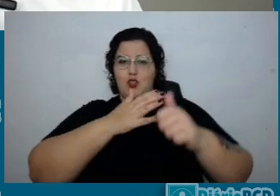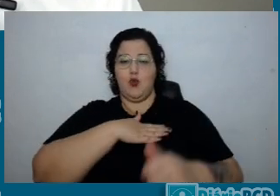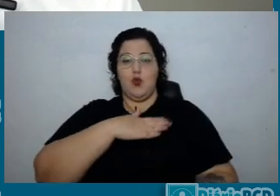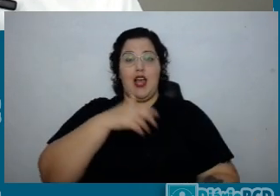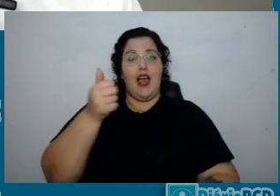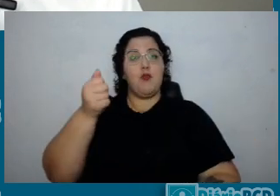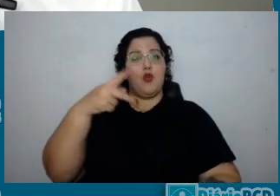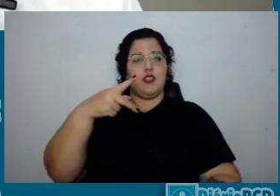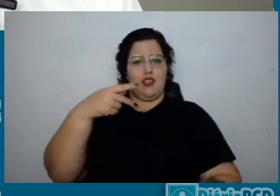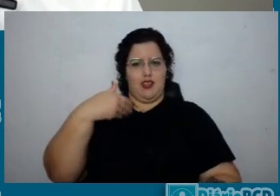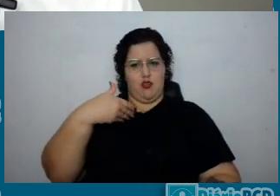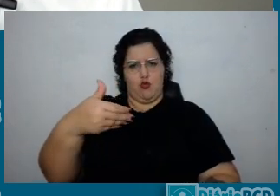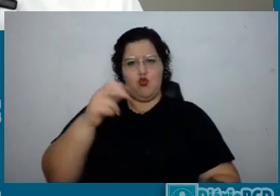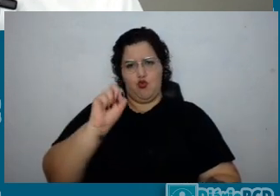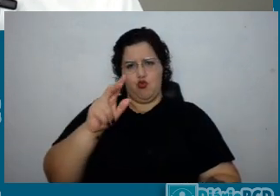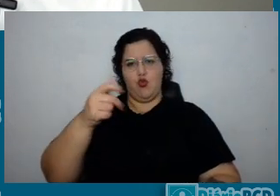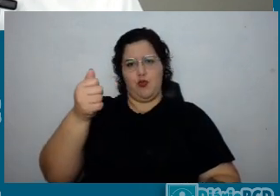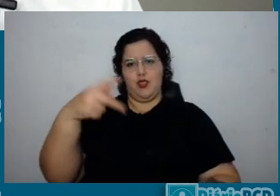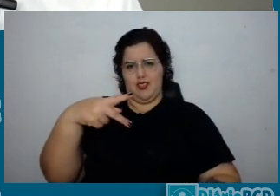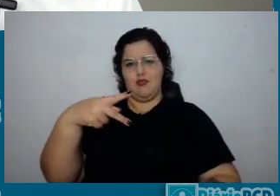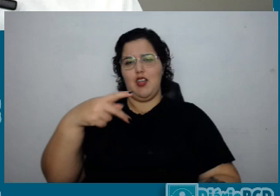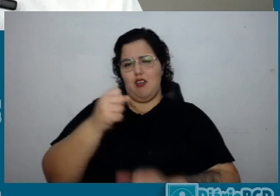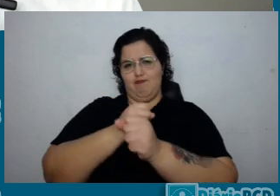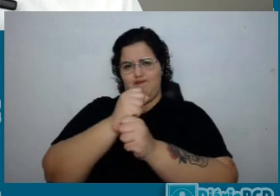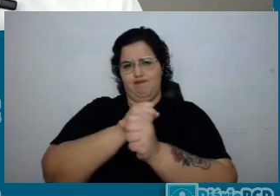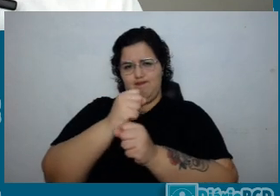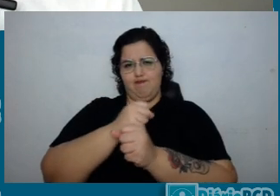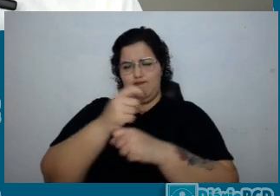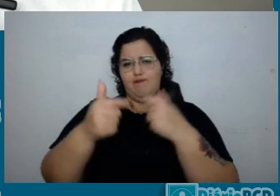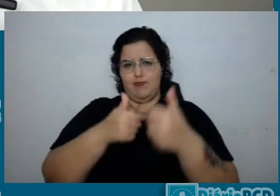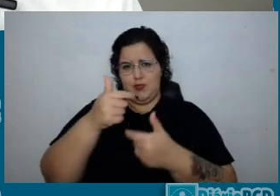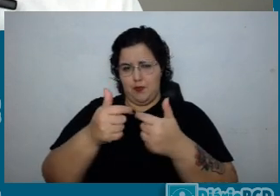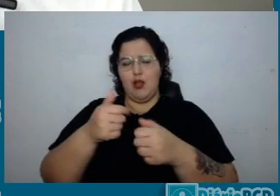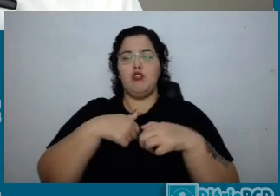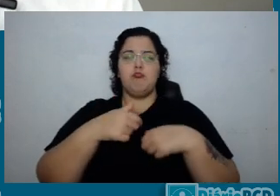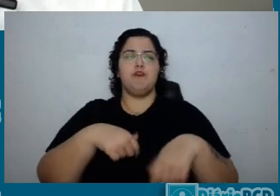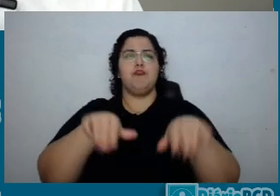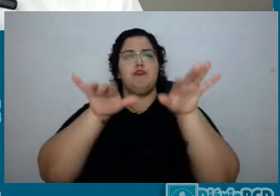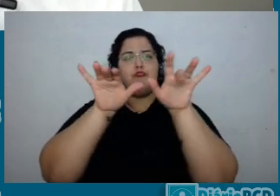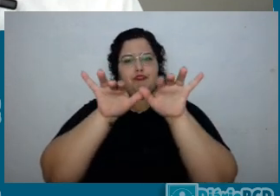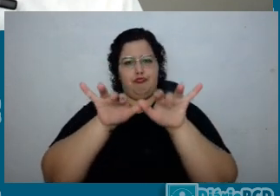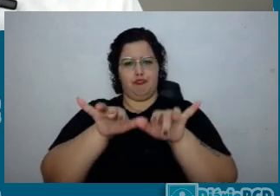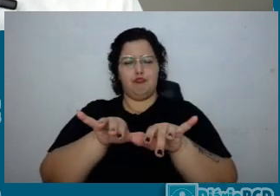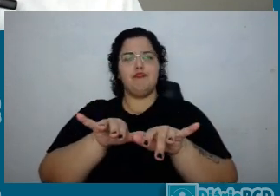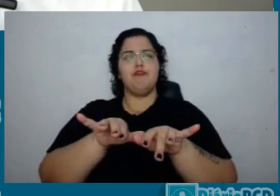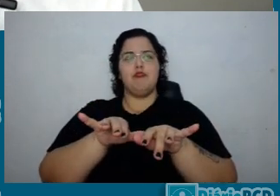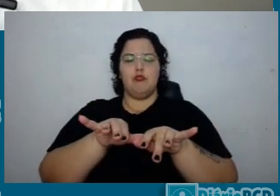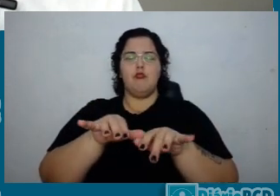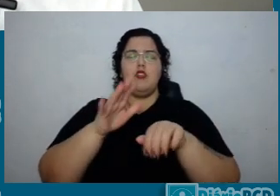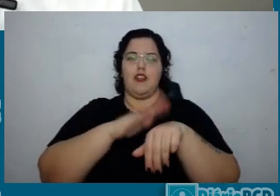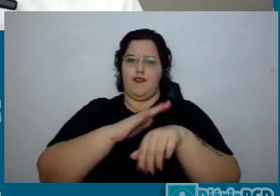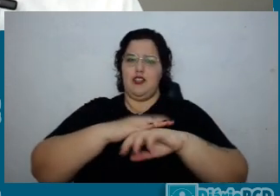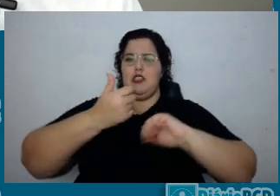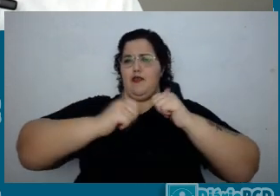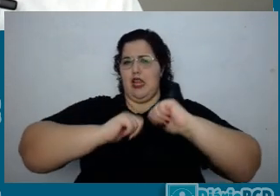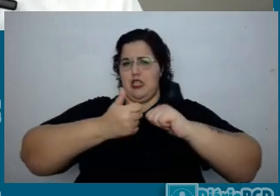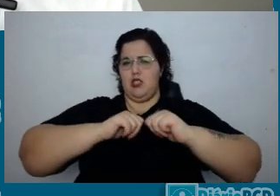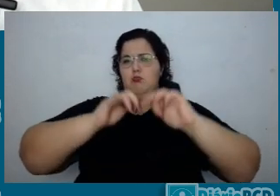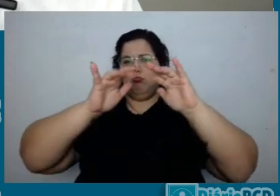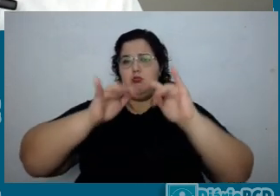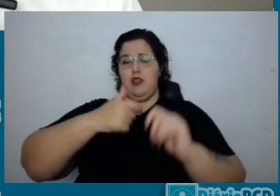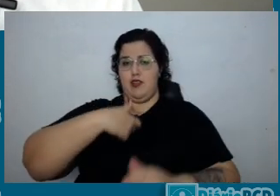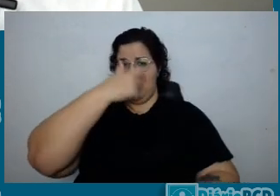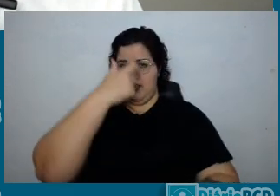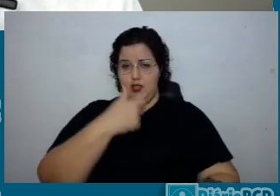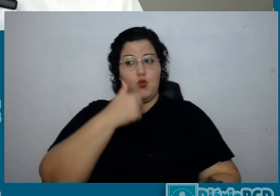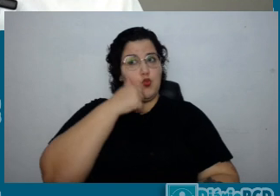da minha aposentadoria especial, né, por ser pessoa com deficiência, e quando fui fazer a avaliação,